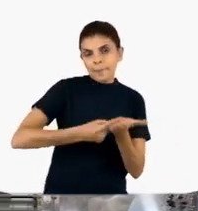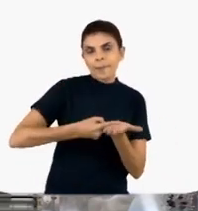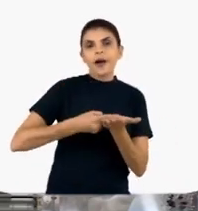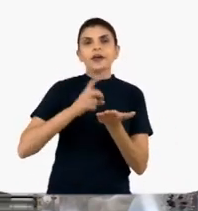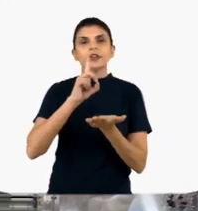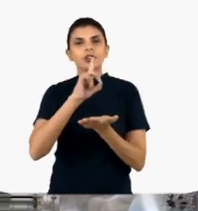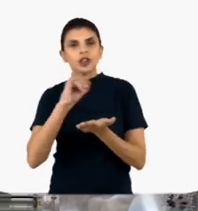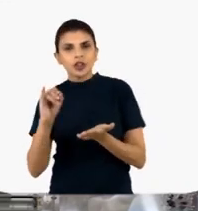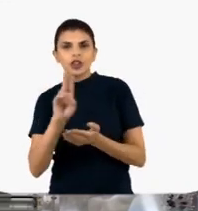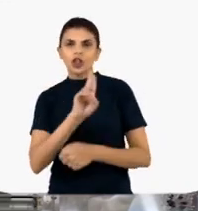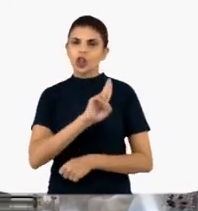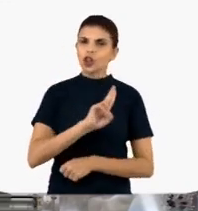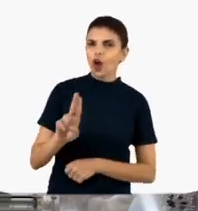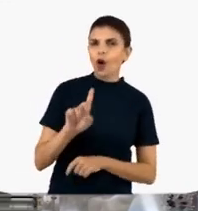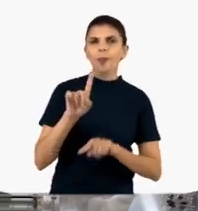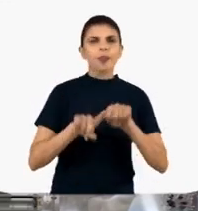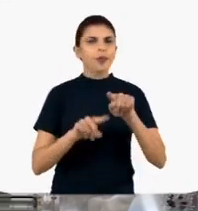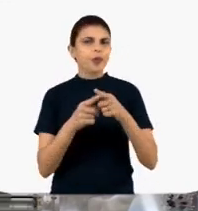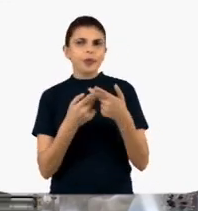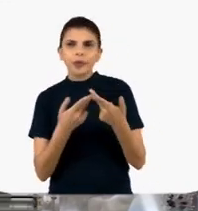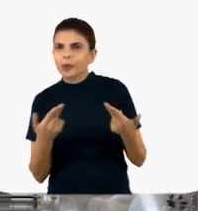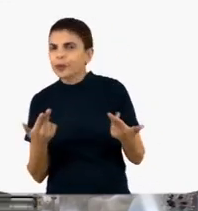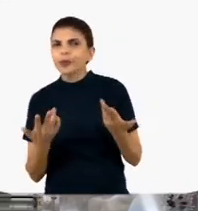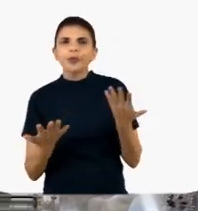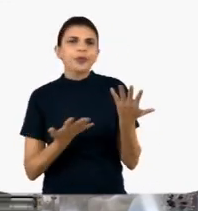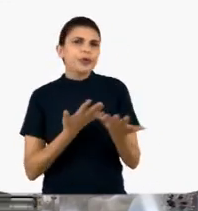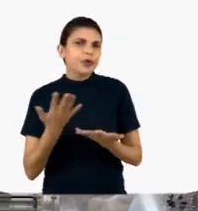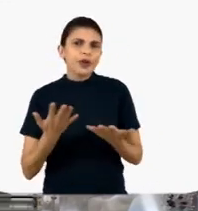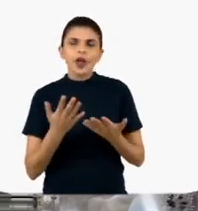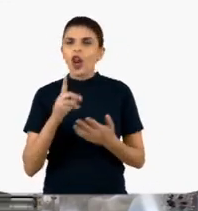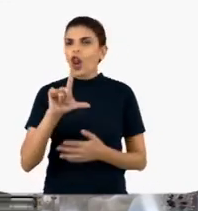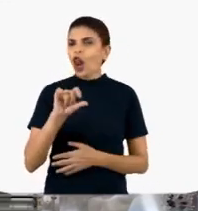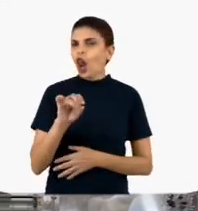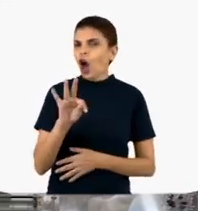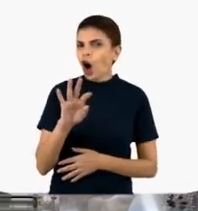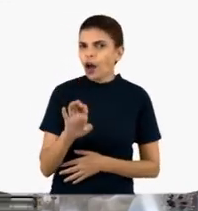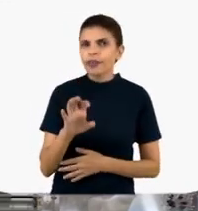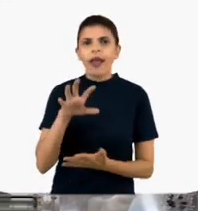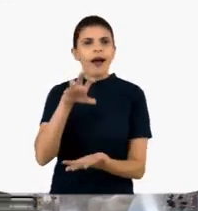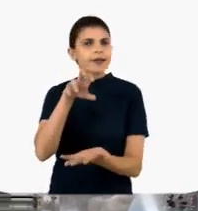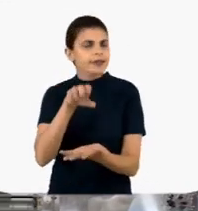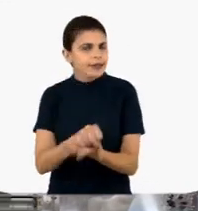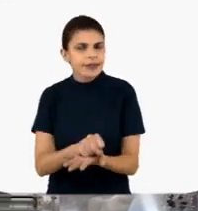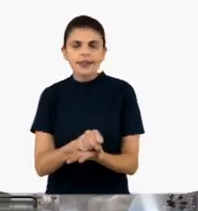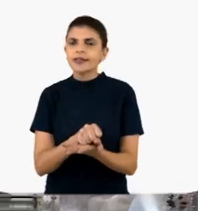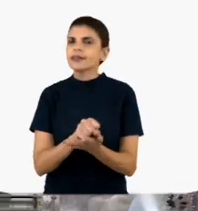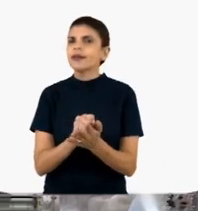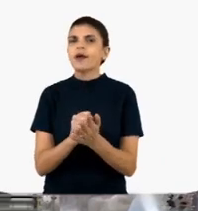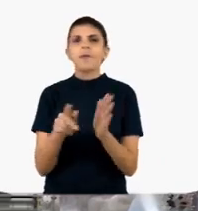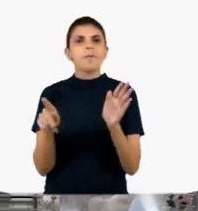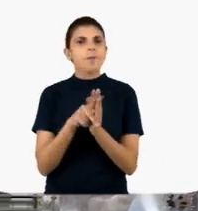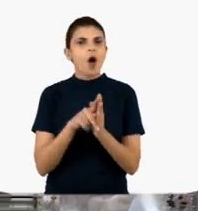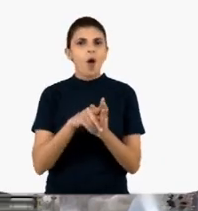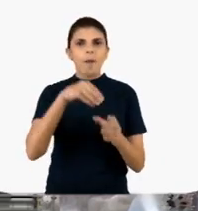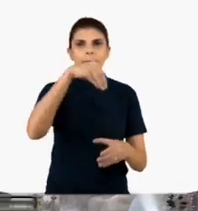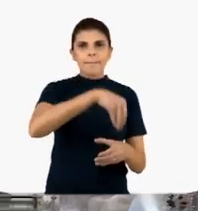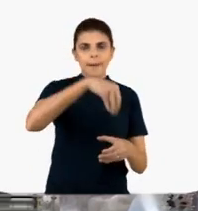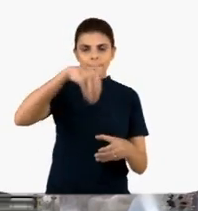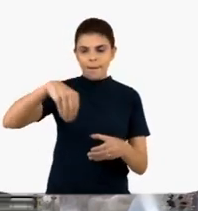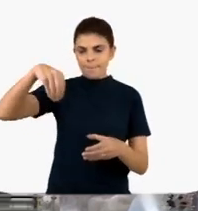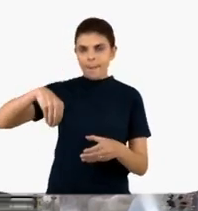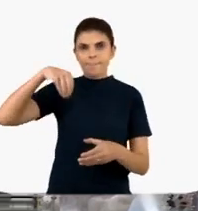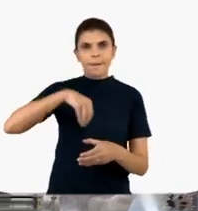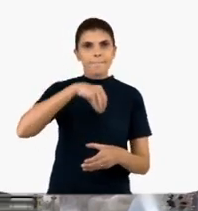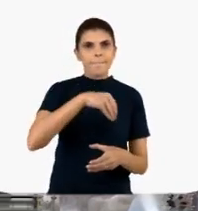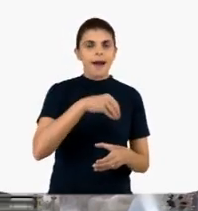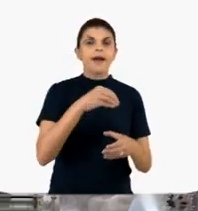do biofármaco, pode ser o produto, o lote, o registro dele, e finalmente a última etapa, que também é